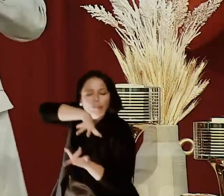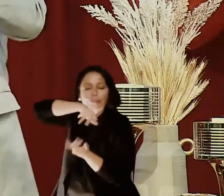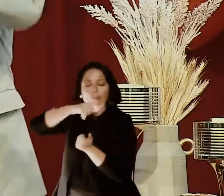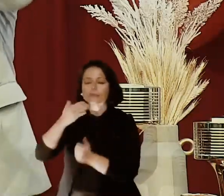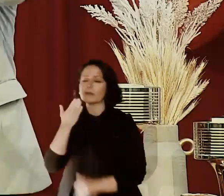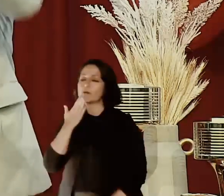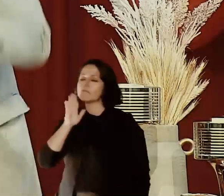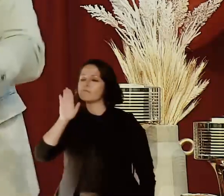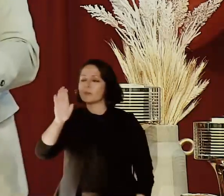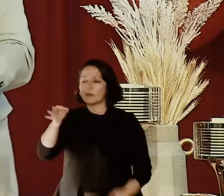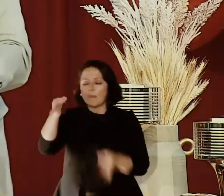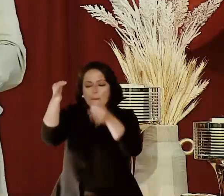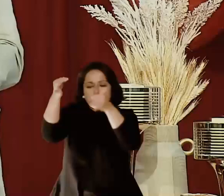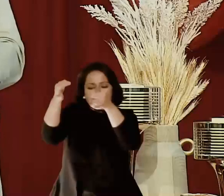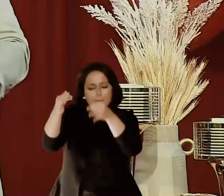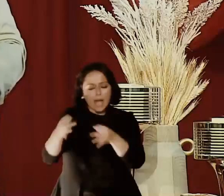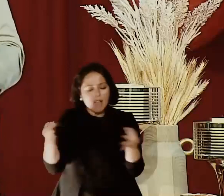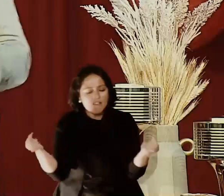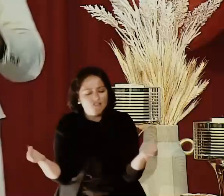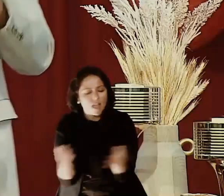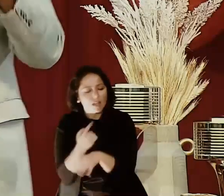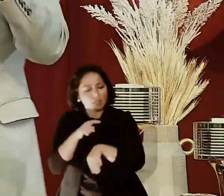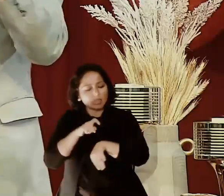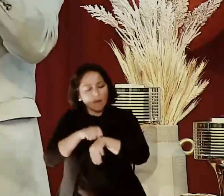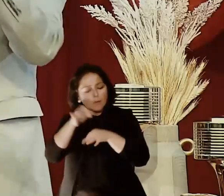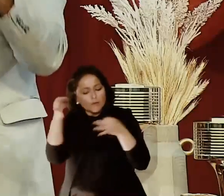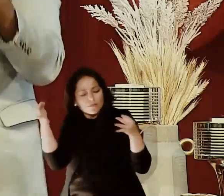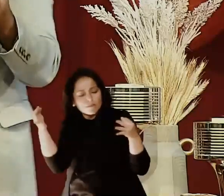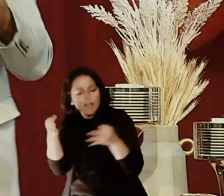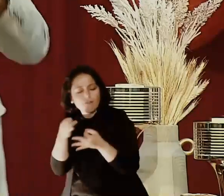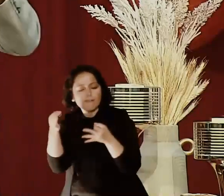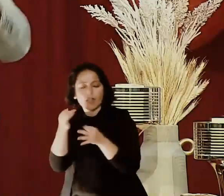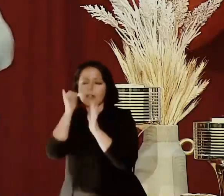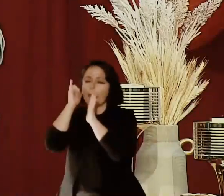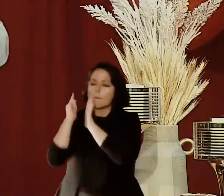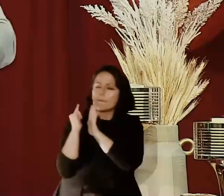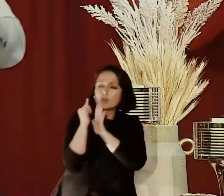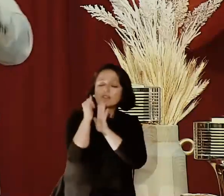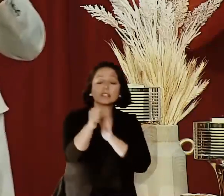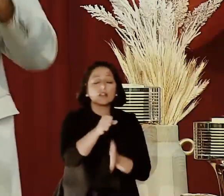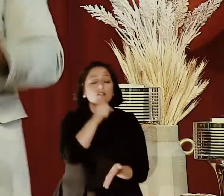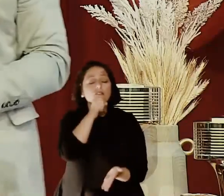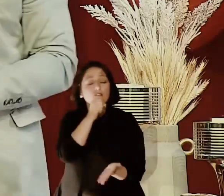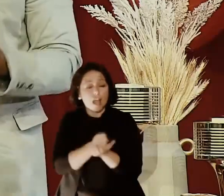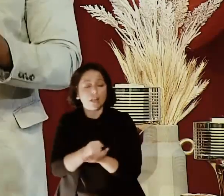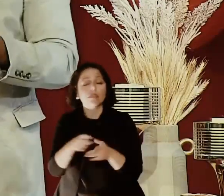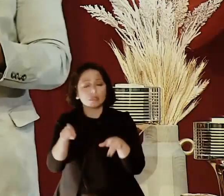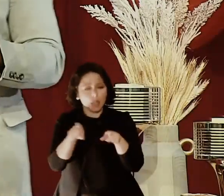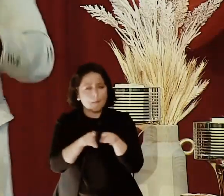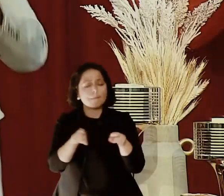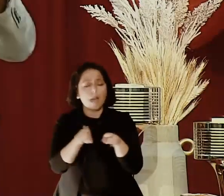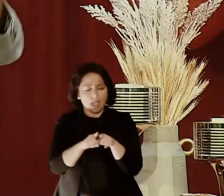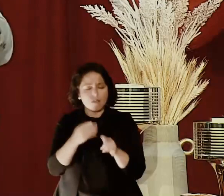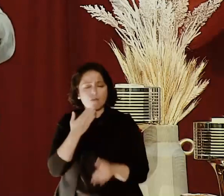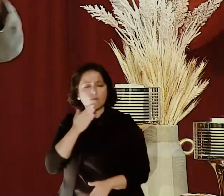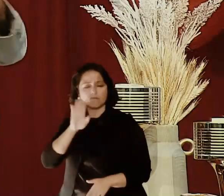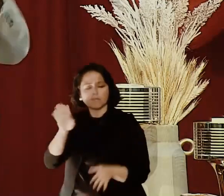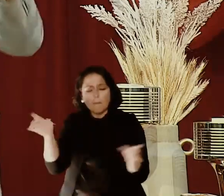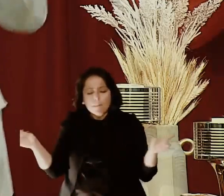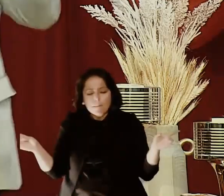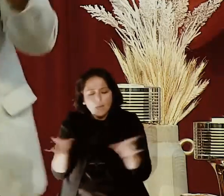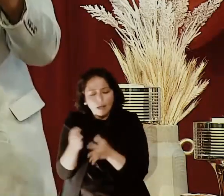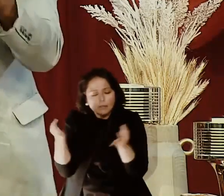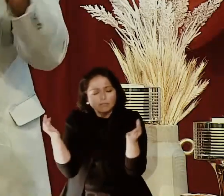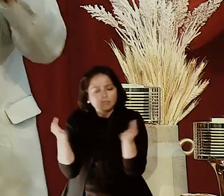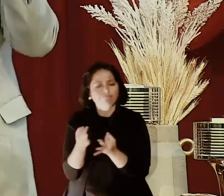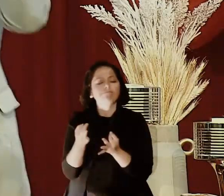essa promessa no tempo perfeito. É como as inúmeras profecias no Antigo Testamento foram cumpridas, e também no Novo